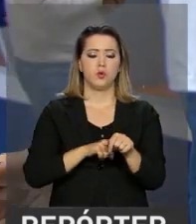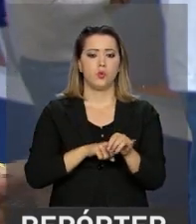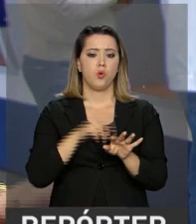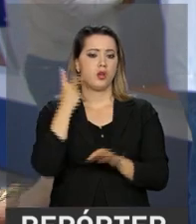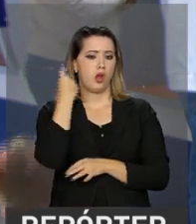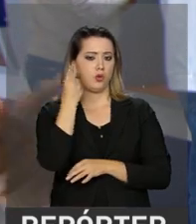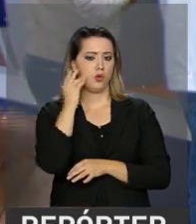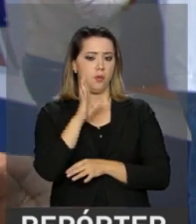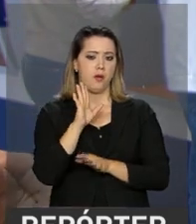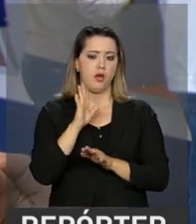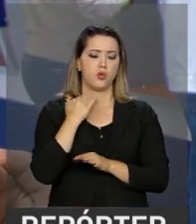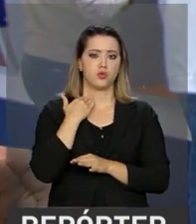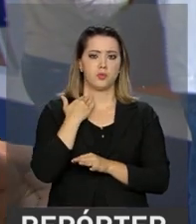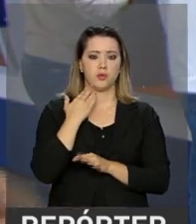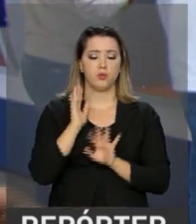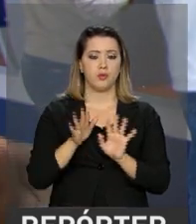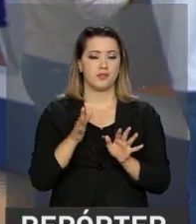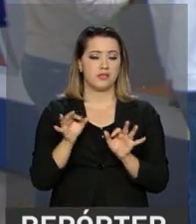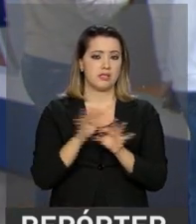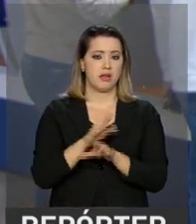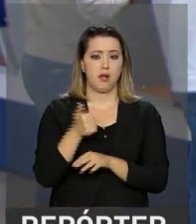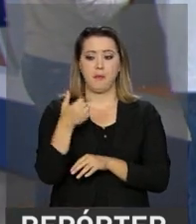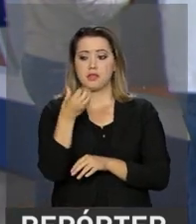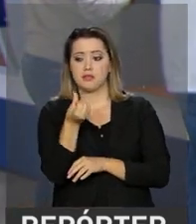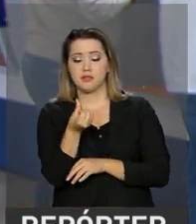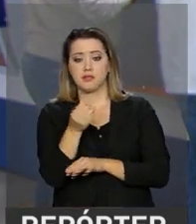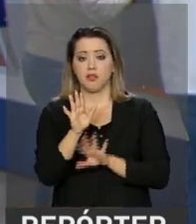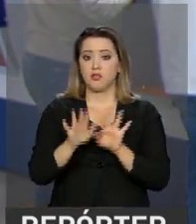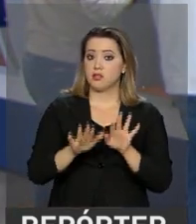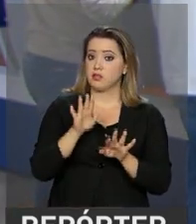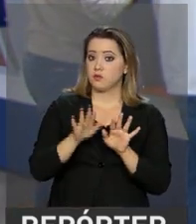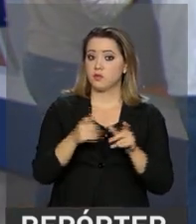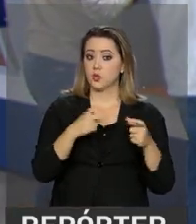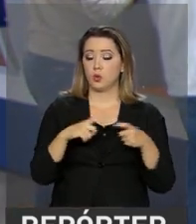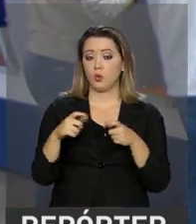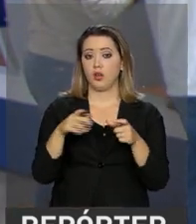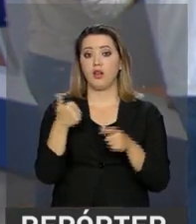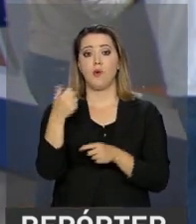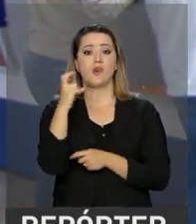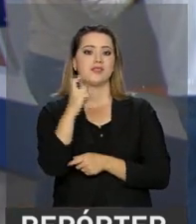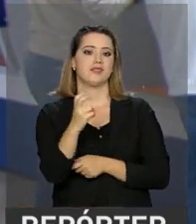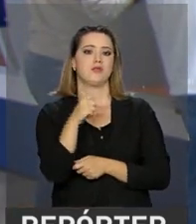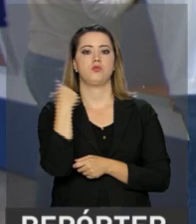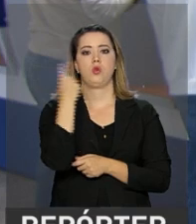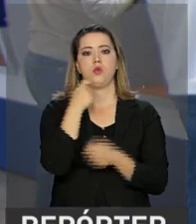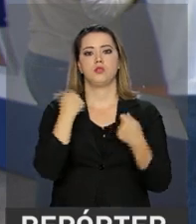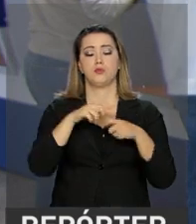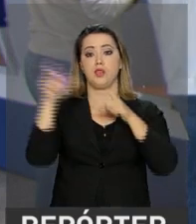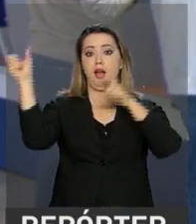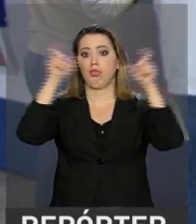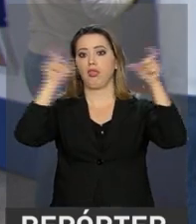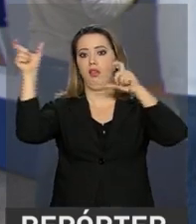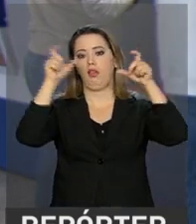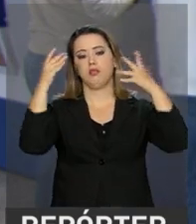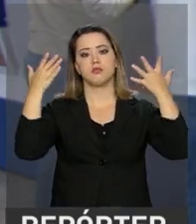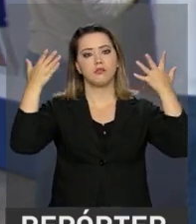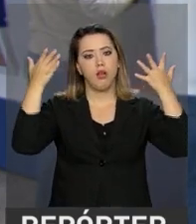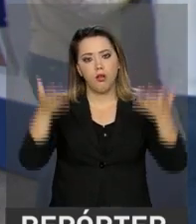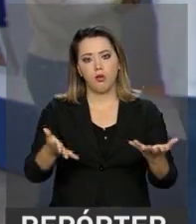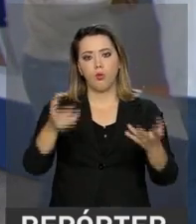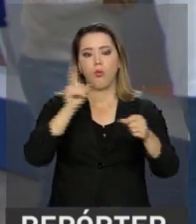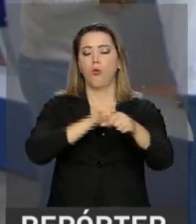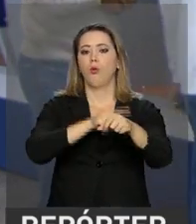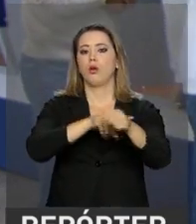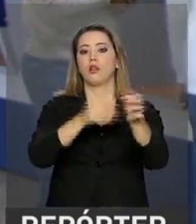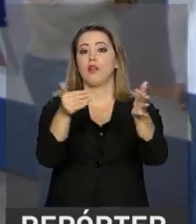tradicional bancário em algumas cidades termina às 16 horas tem localidades que termina às 15 horas então nós alertamos o trabalhador